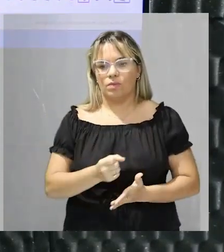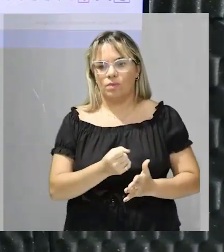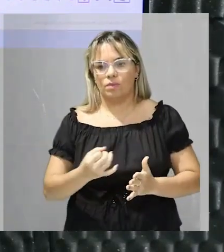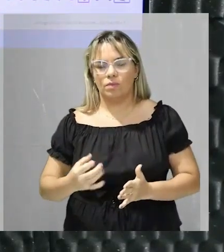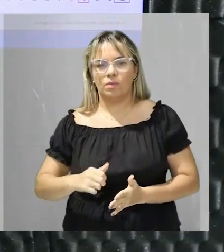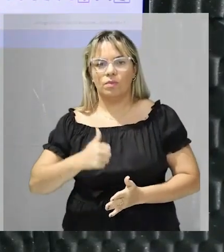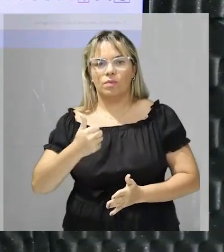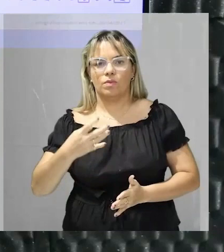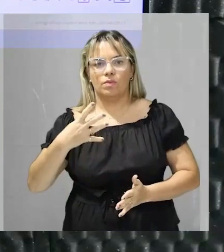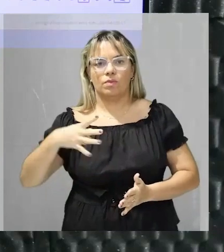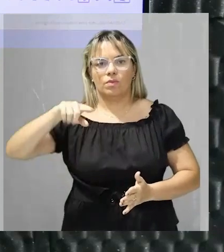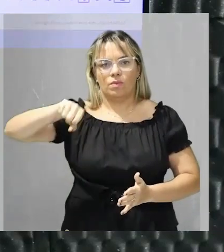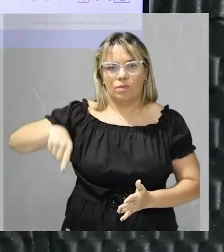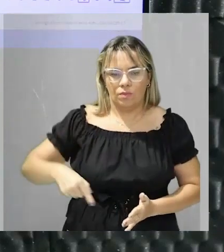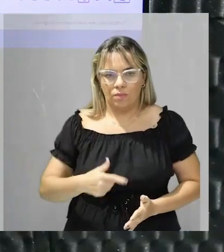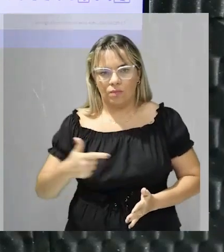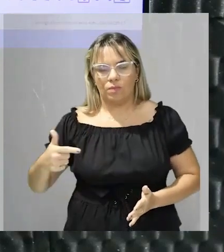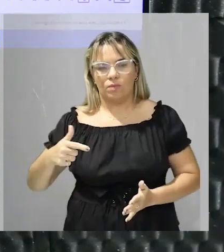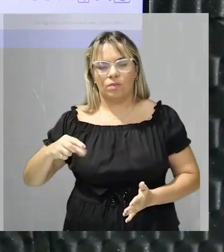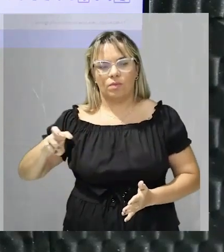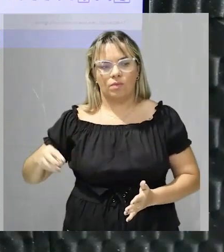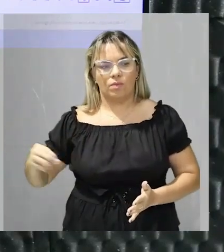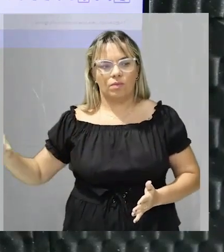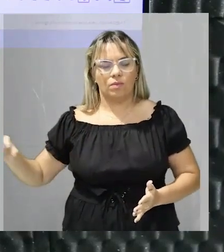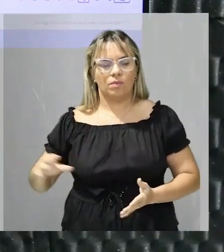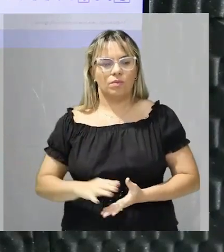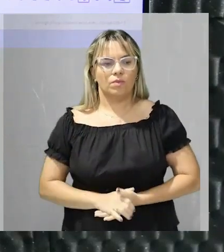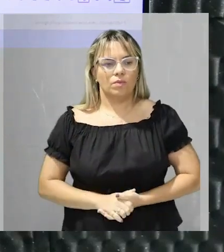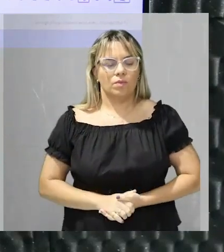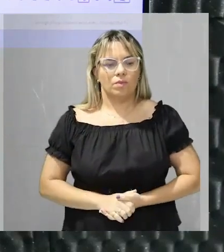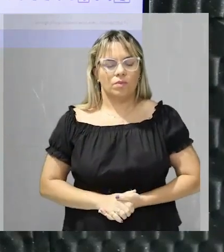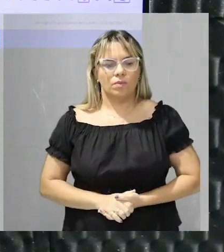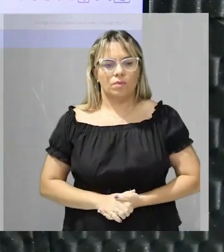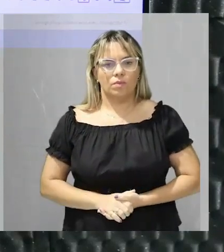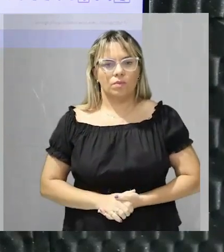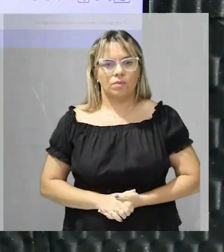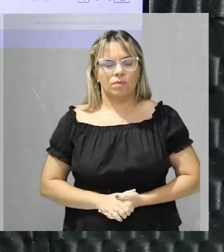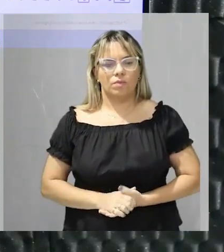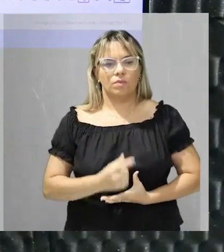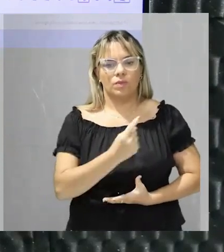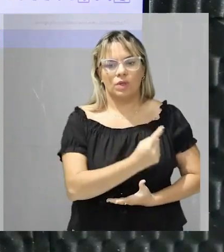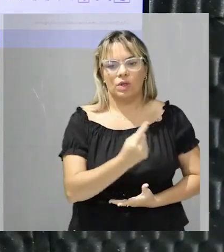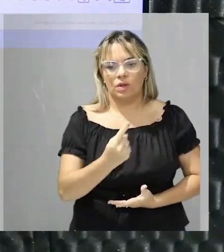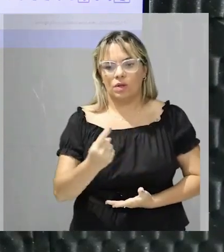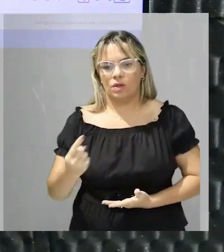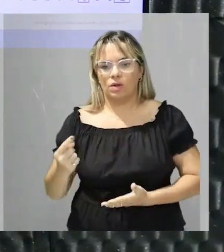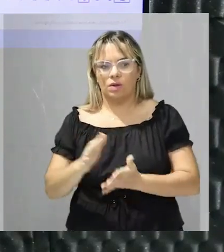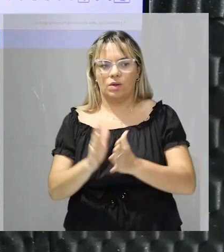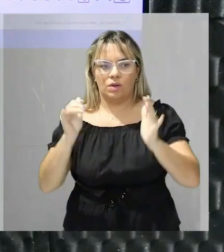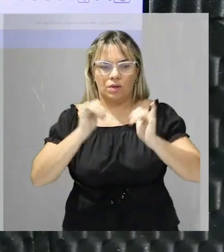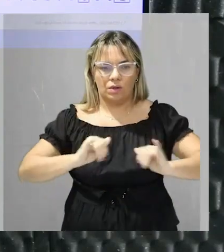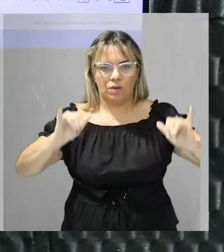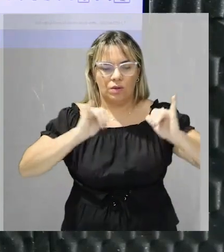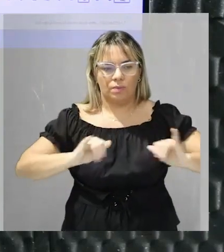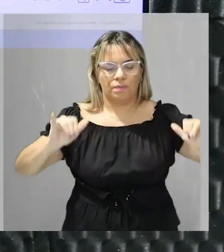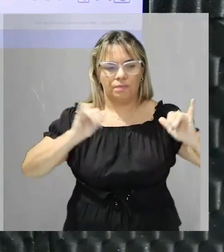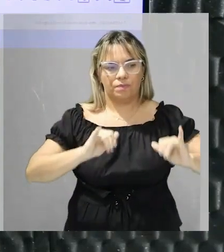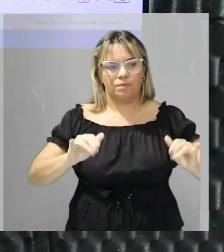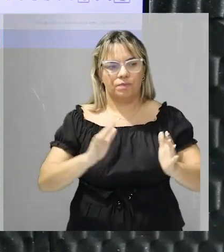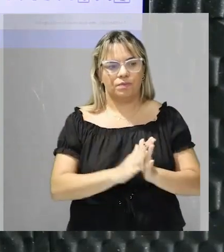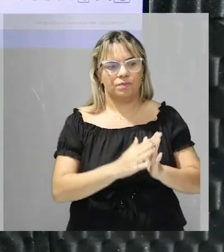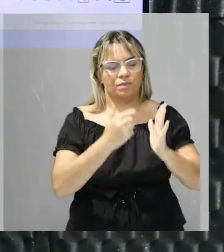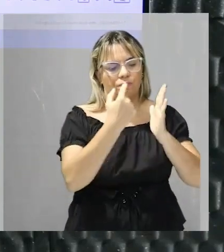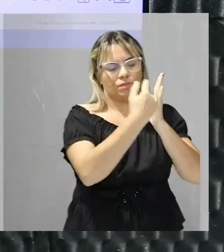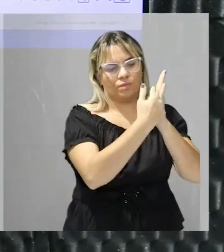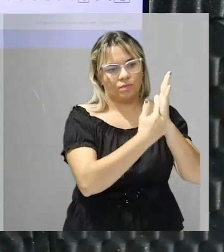infográfico tá e nós também estamos escrevendo cada informaçãozinha dessas logo aqui abaixo para não ter